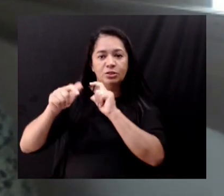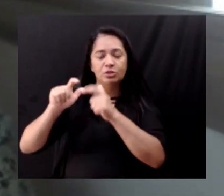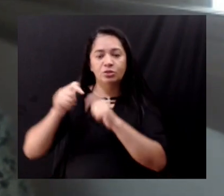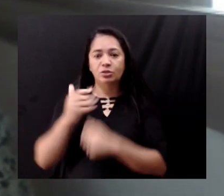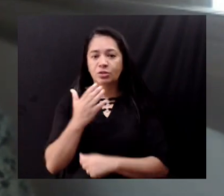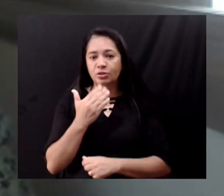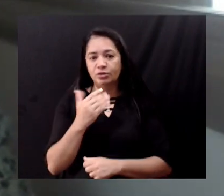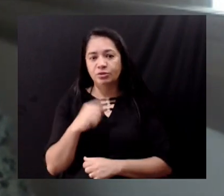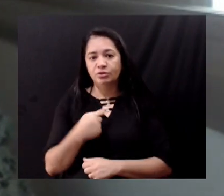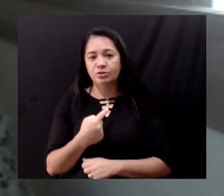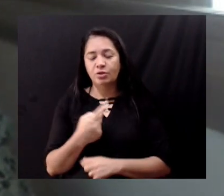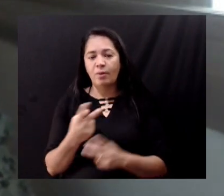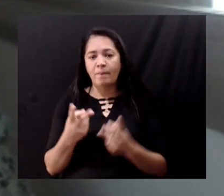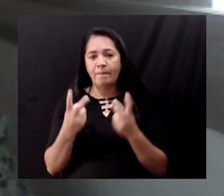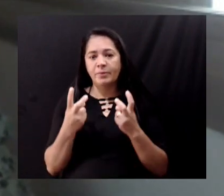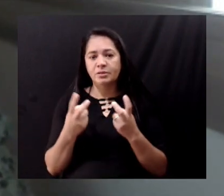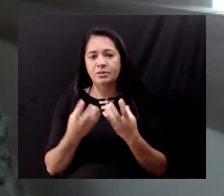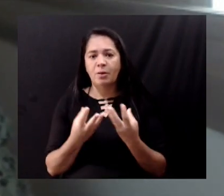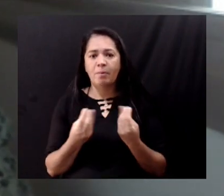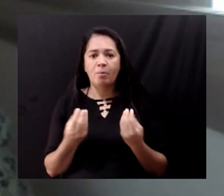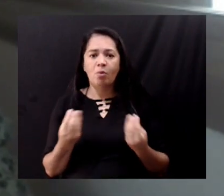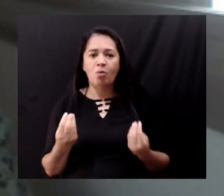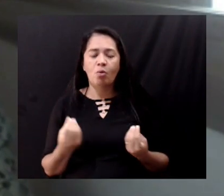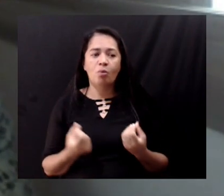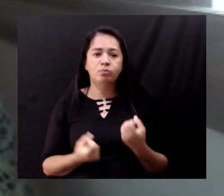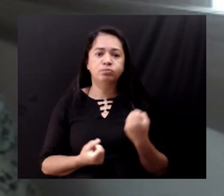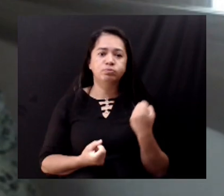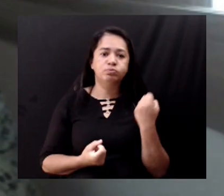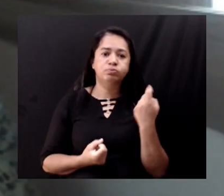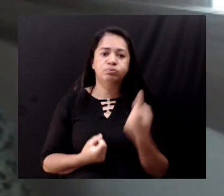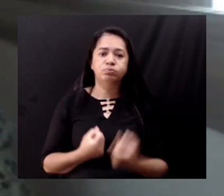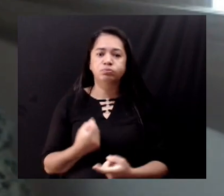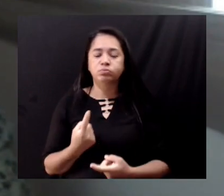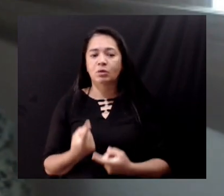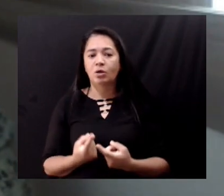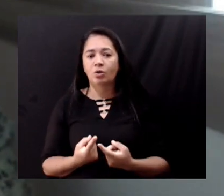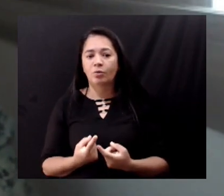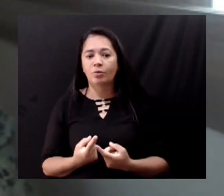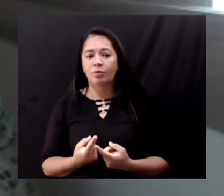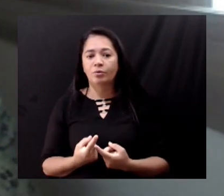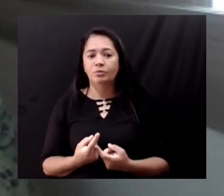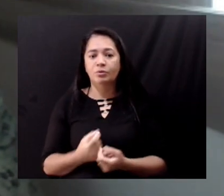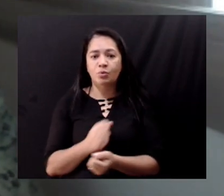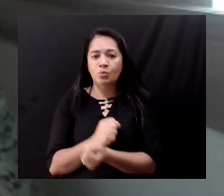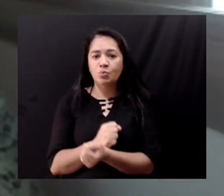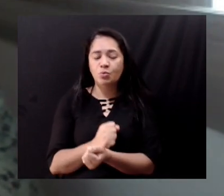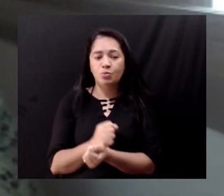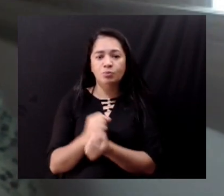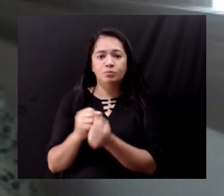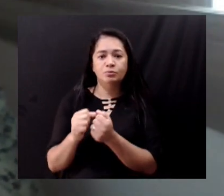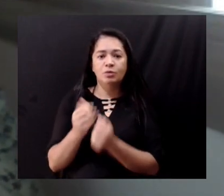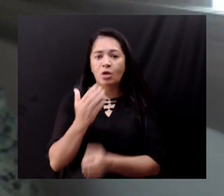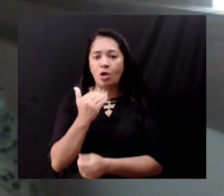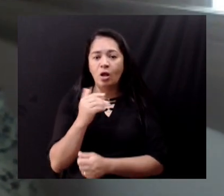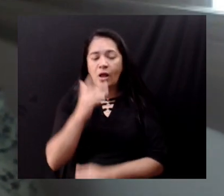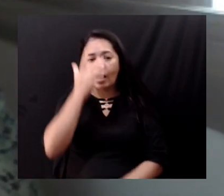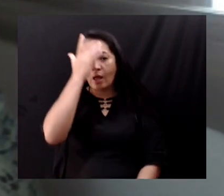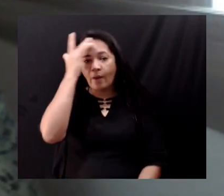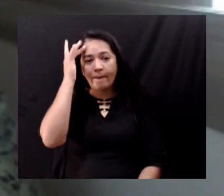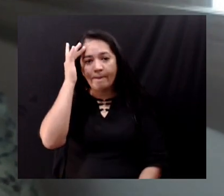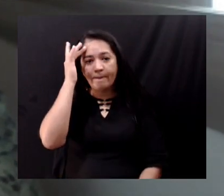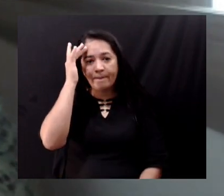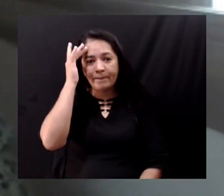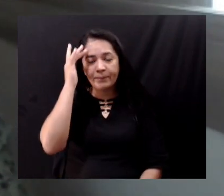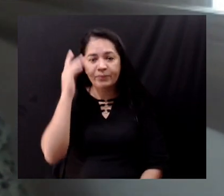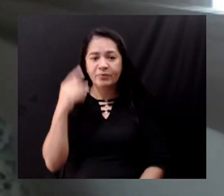percebe muito que, muitas vezes, um transtorno alimentar, né, de compulsão alimentar, a pessoa acaba desenvolvendo